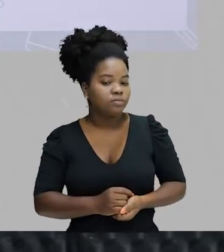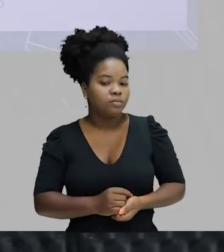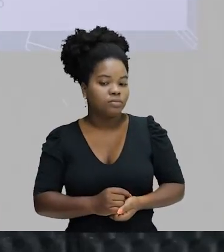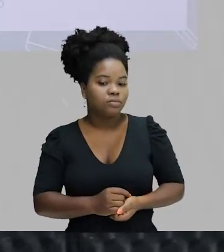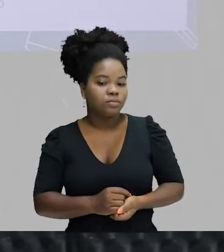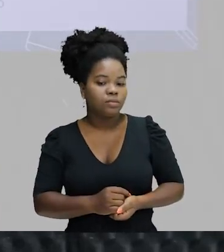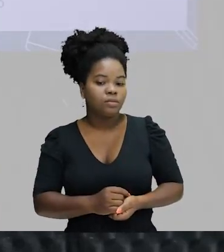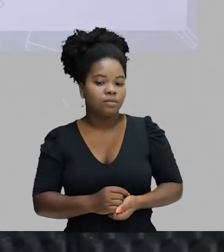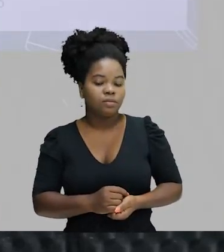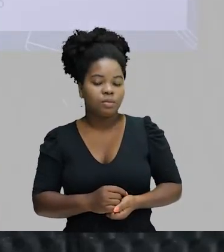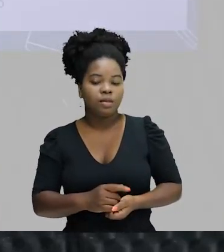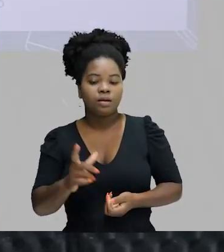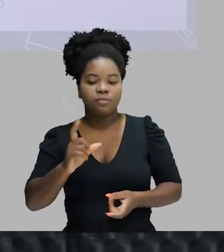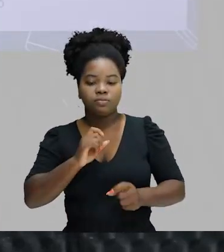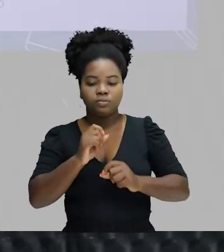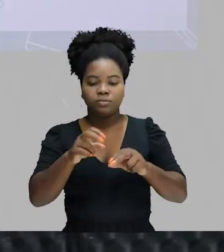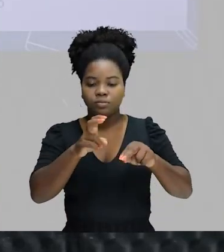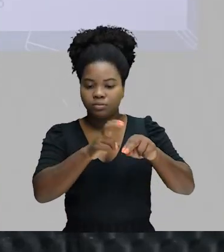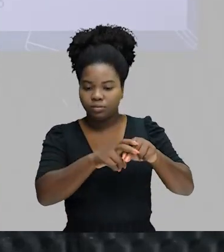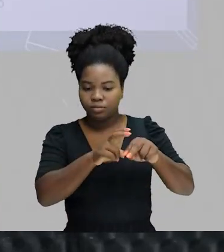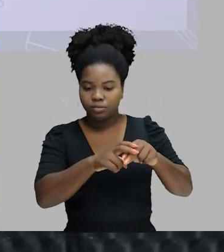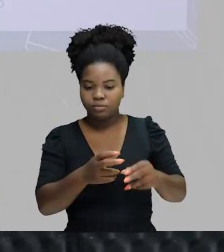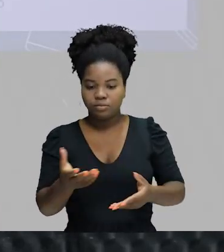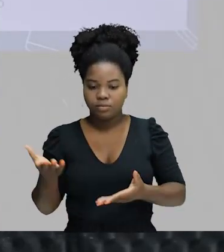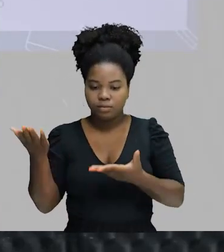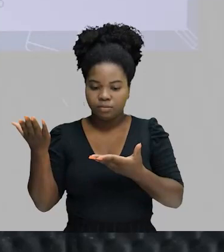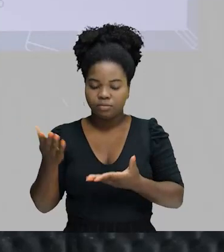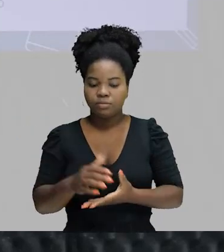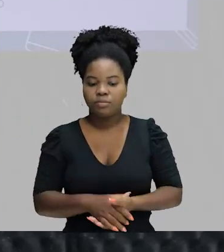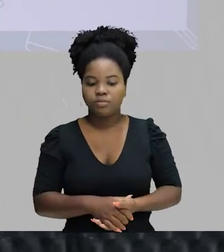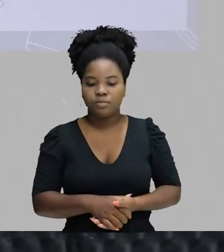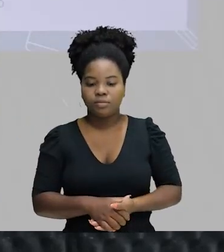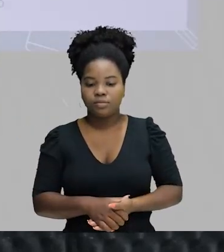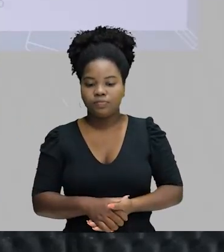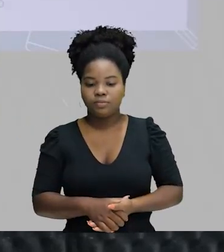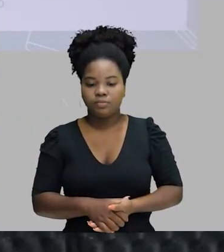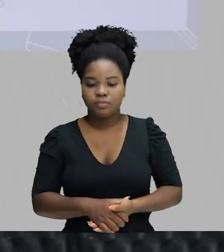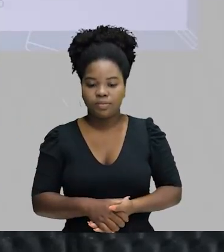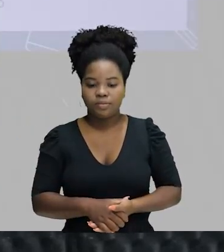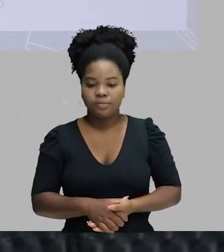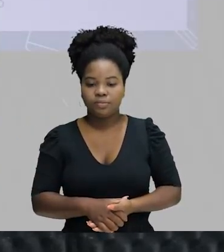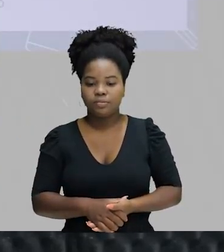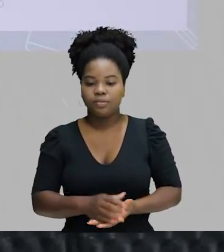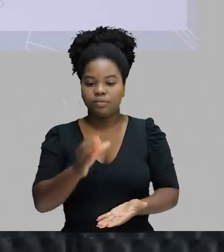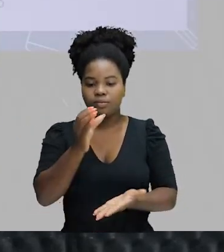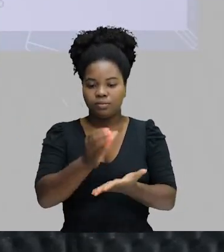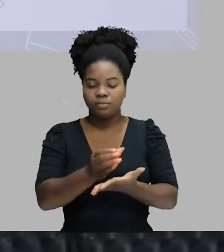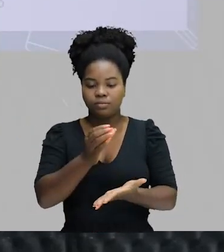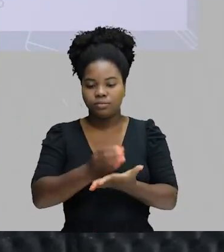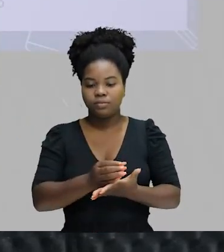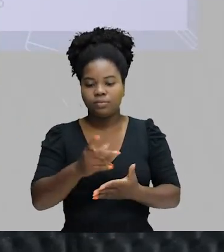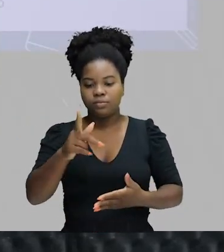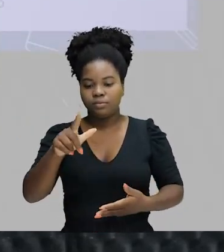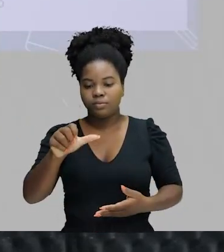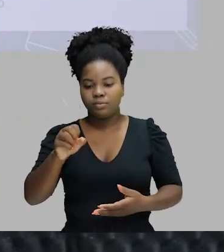embalagens flexíveis, cadeiras plásticas, como aqui mostrado, também em copos plásticos, em